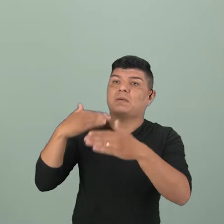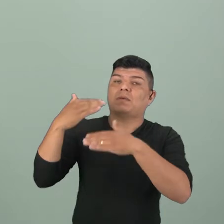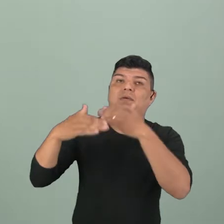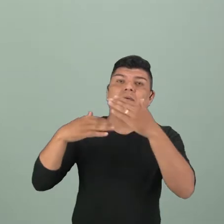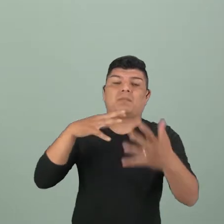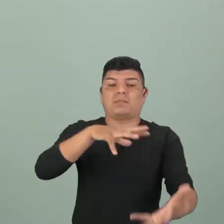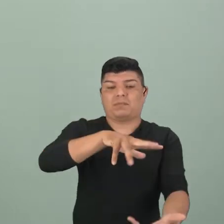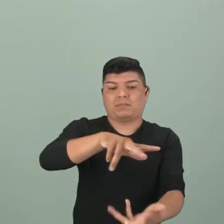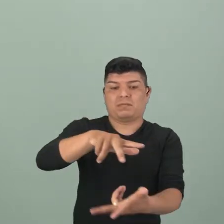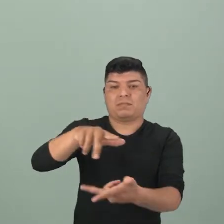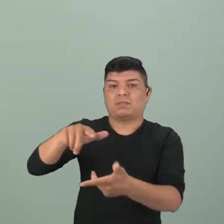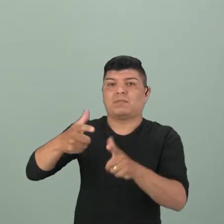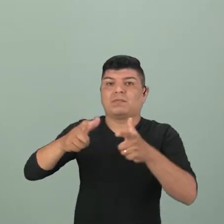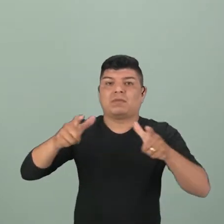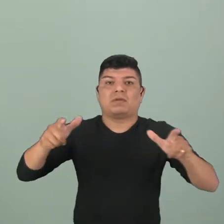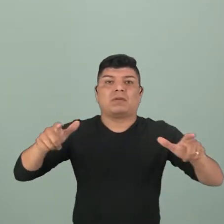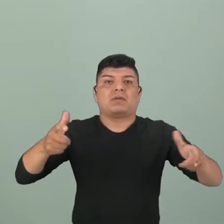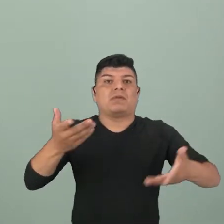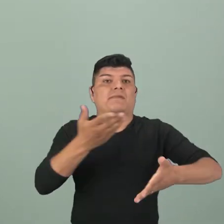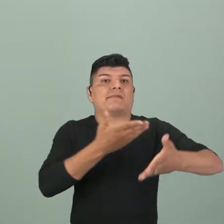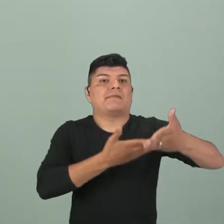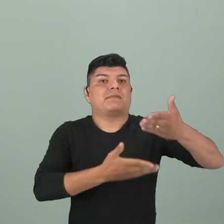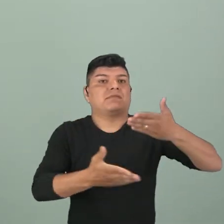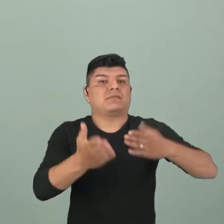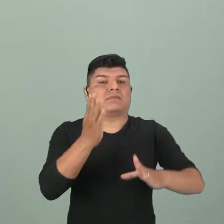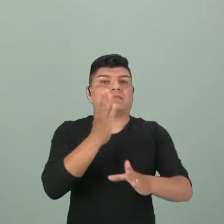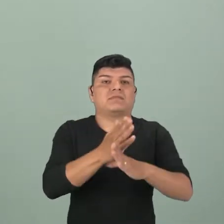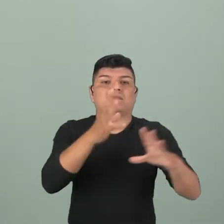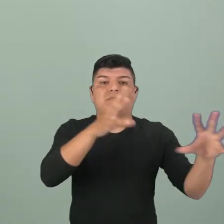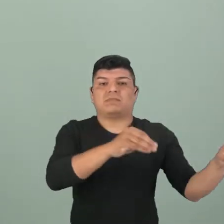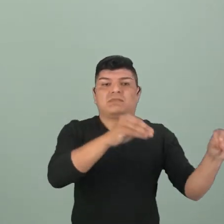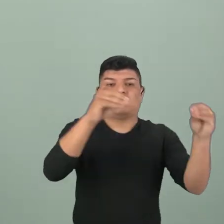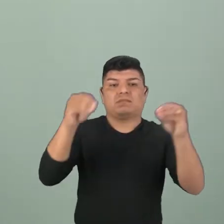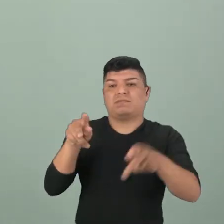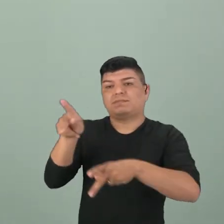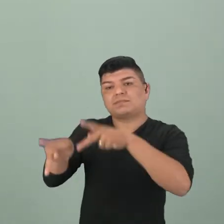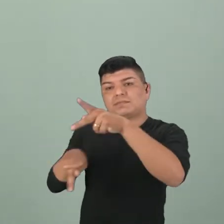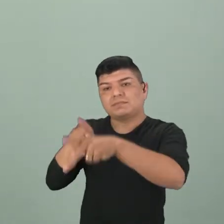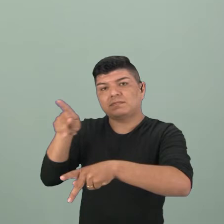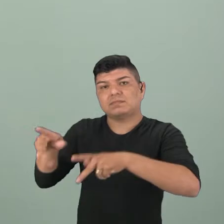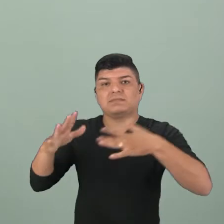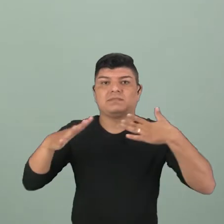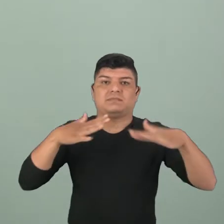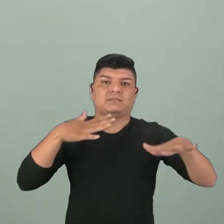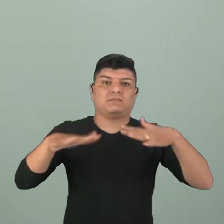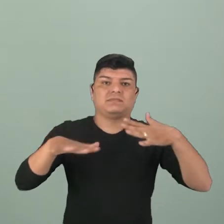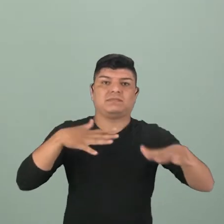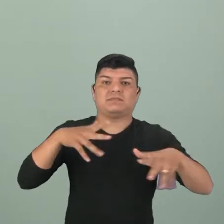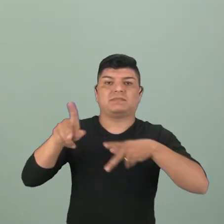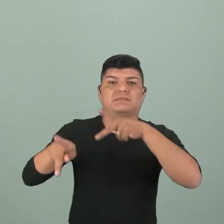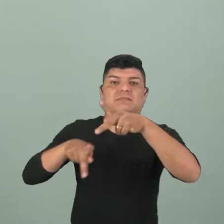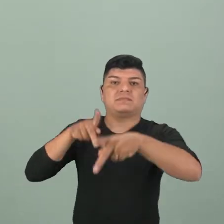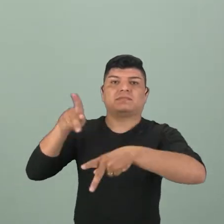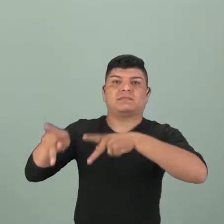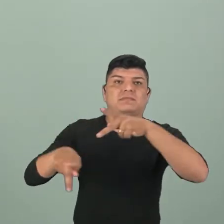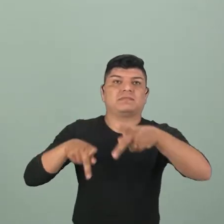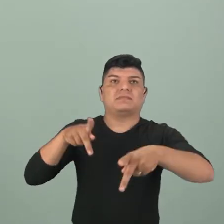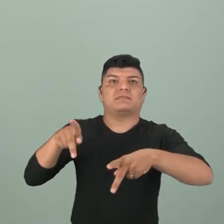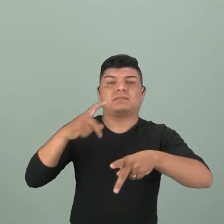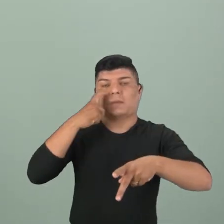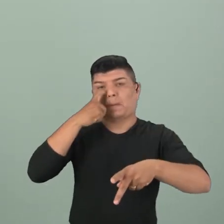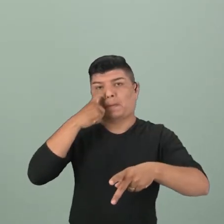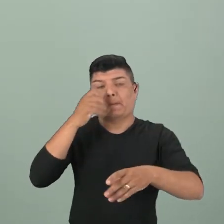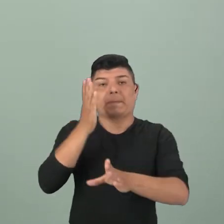pelo mundo por conta do deslocamento populacional, desse movimento da população